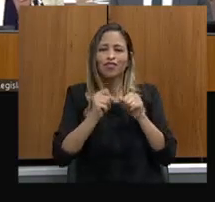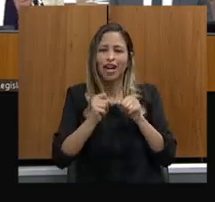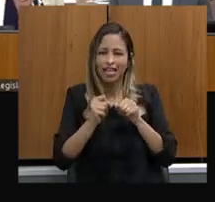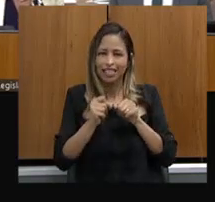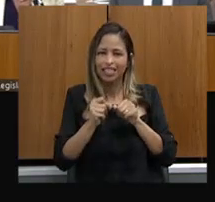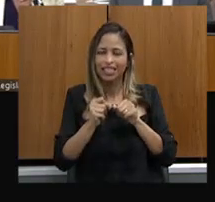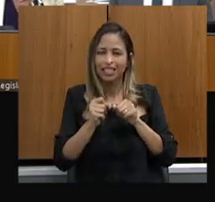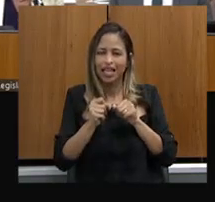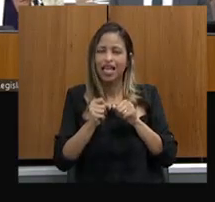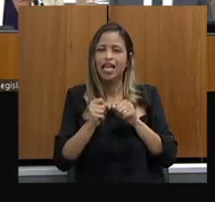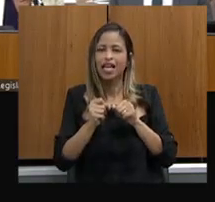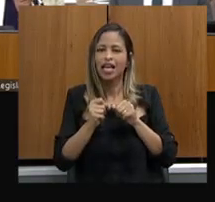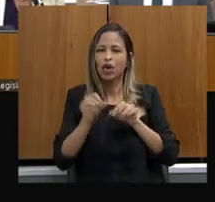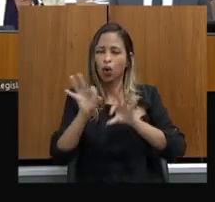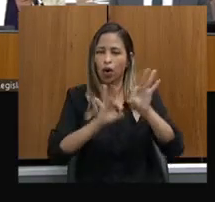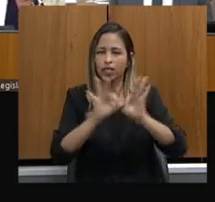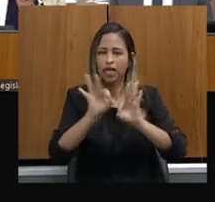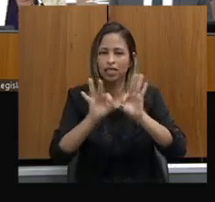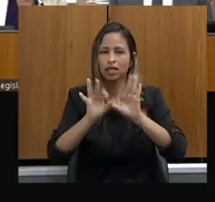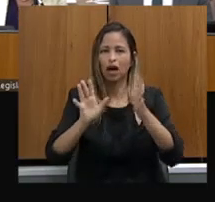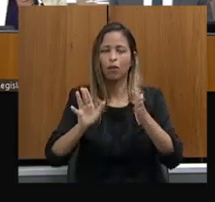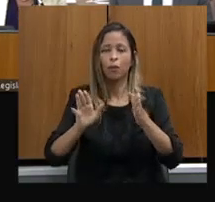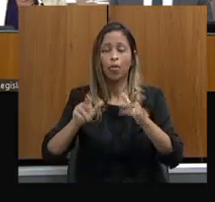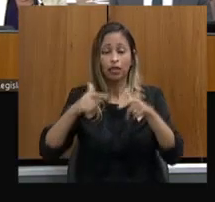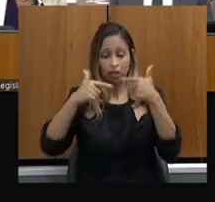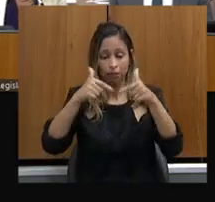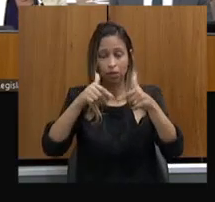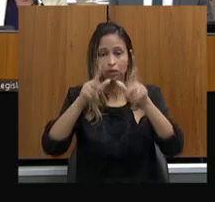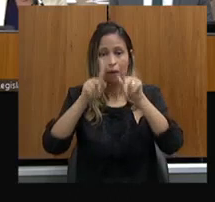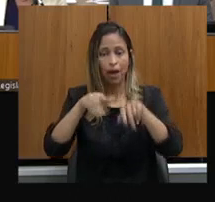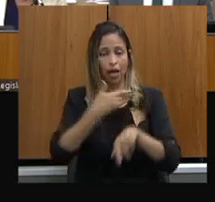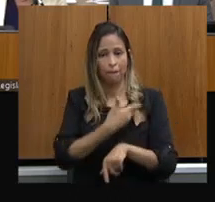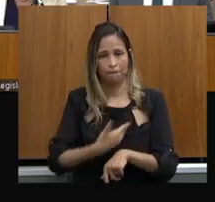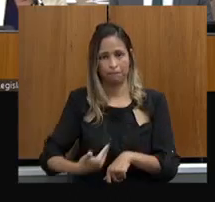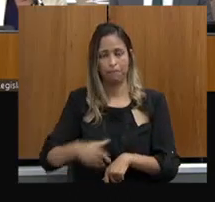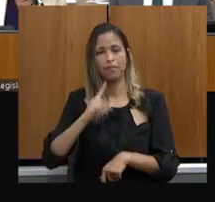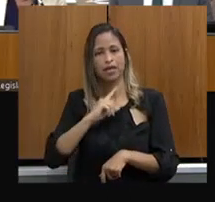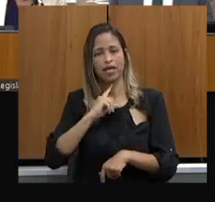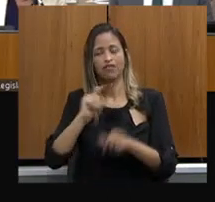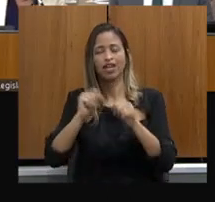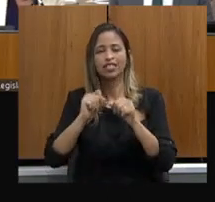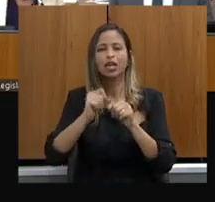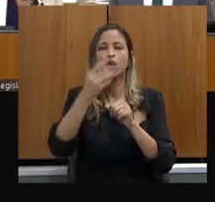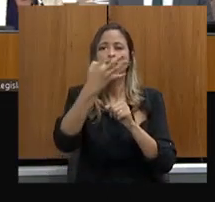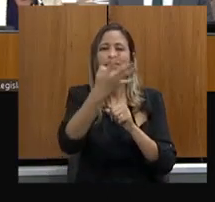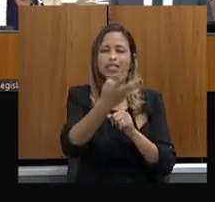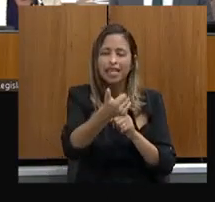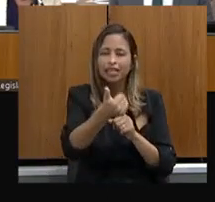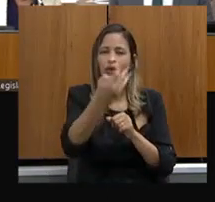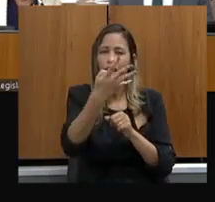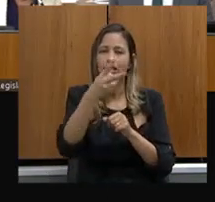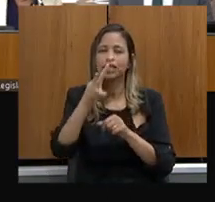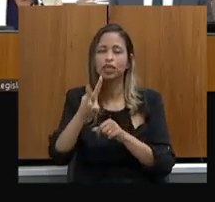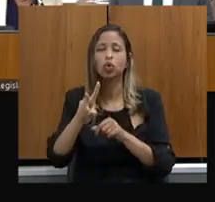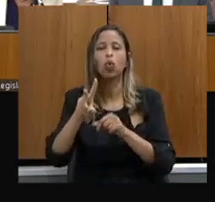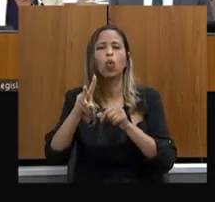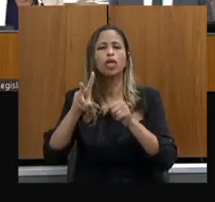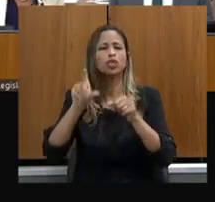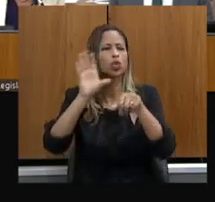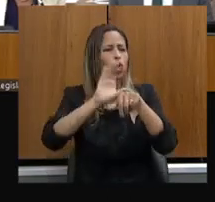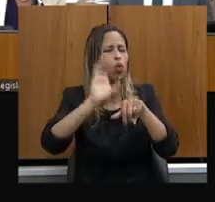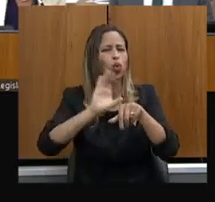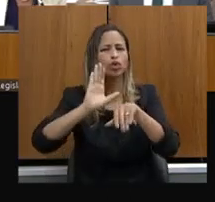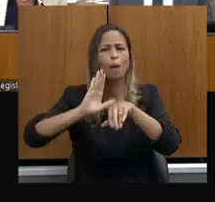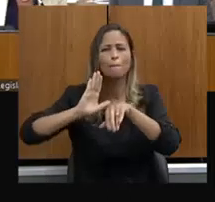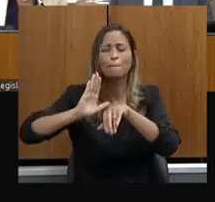o clima organizacional a cultura do Servidor Público Mineiro foram realizados 142 eventos entre equipes com participação